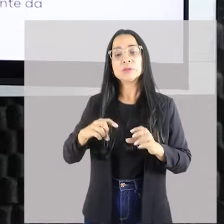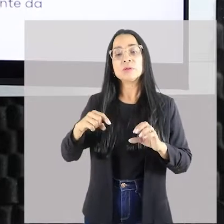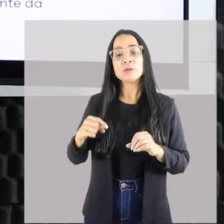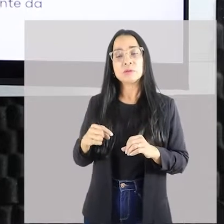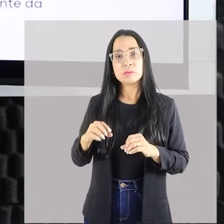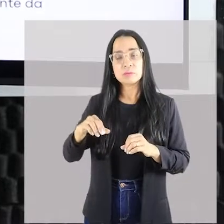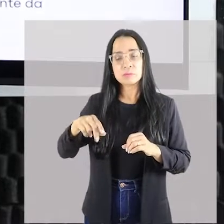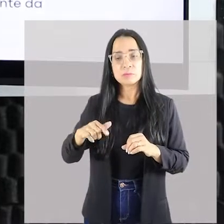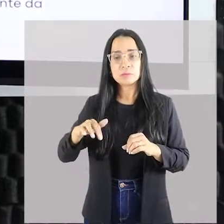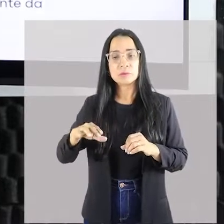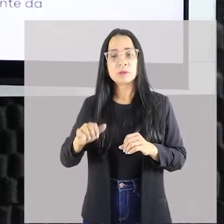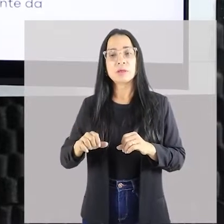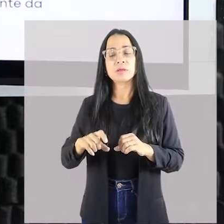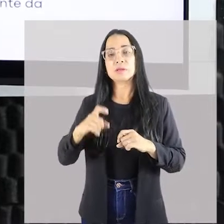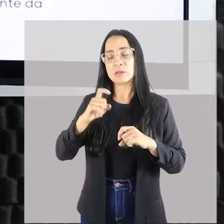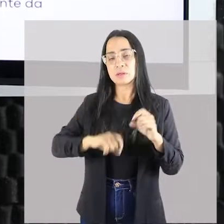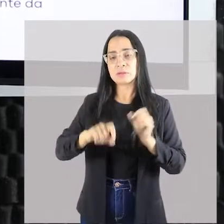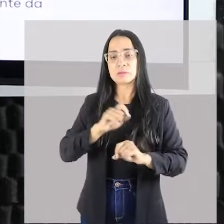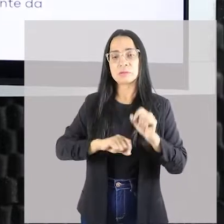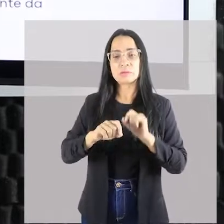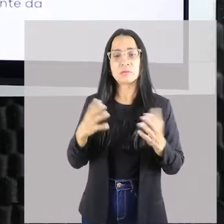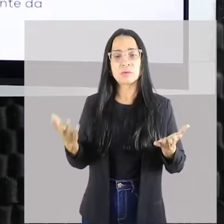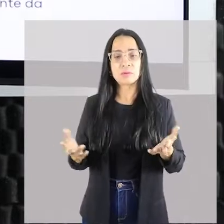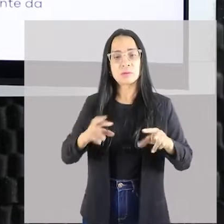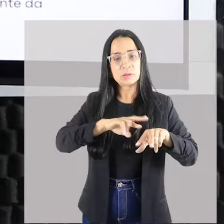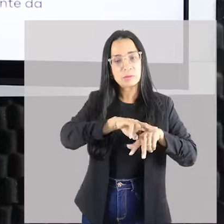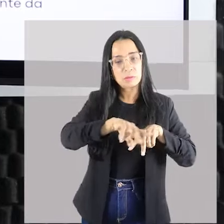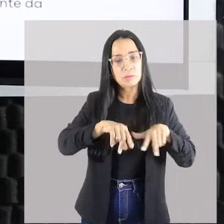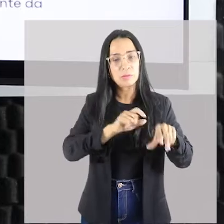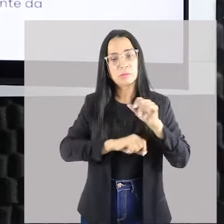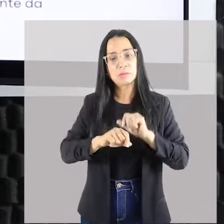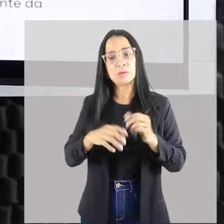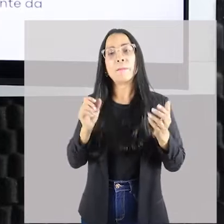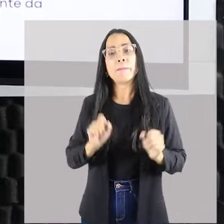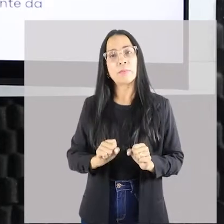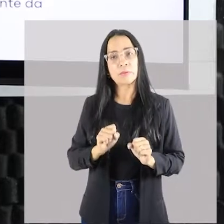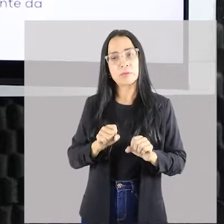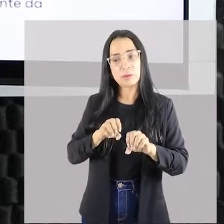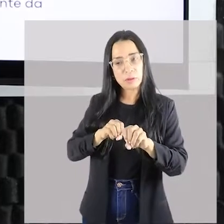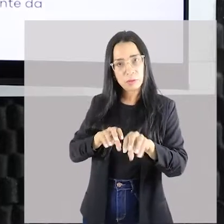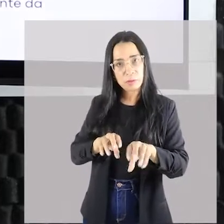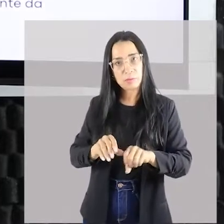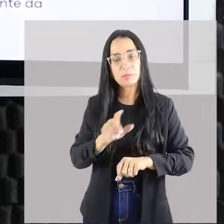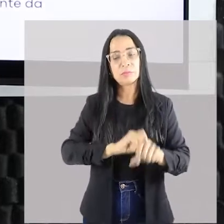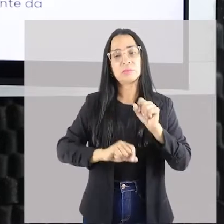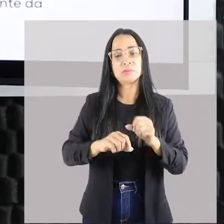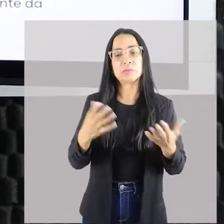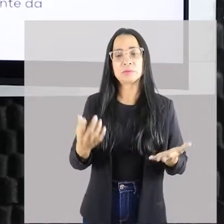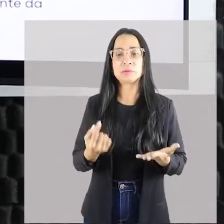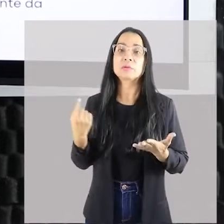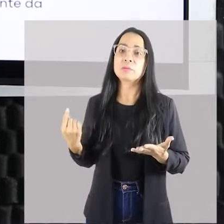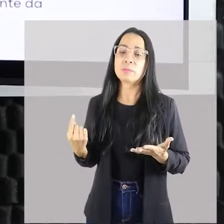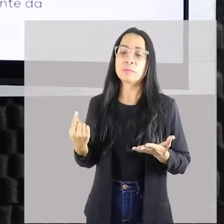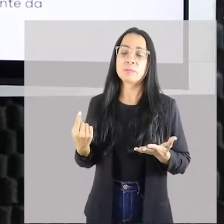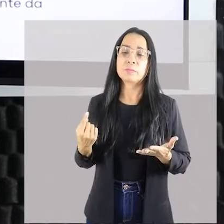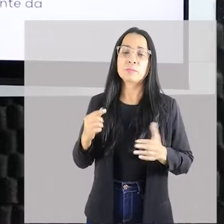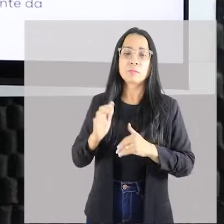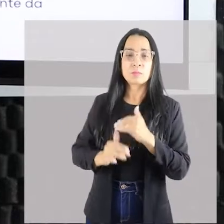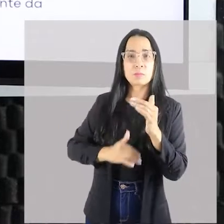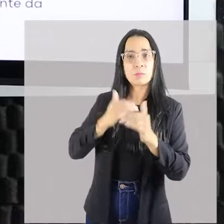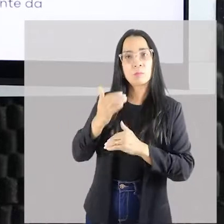ser transmitidas desde que o gene mutante esteja no gameta que vai participar do processo